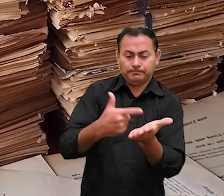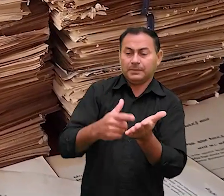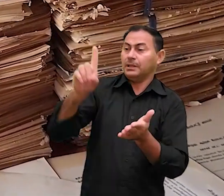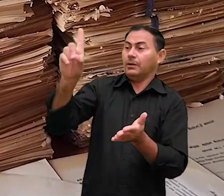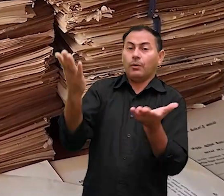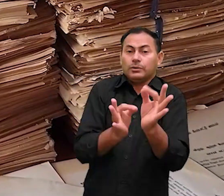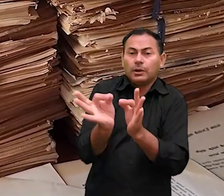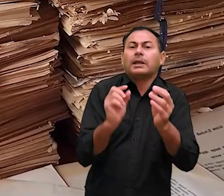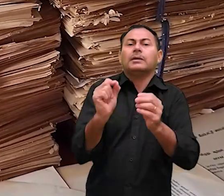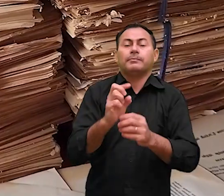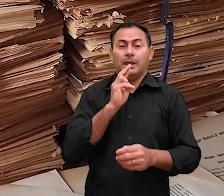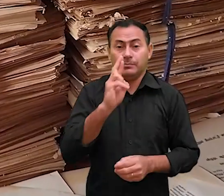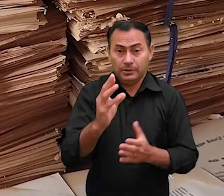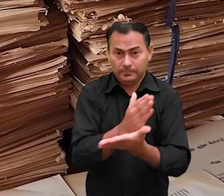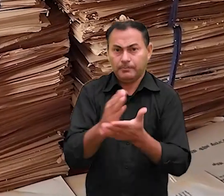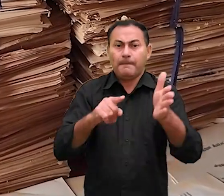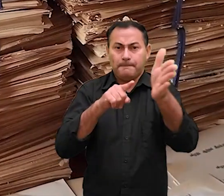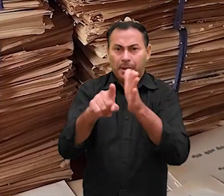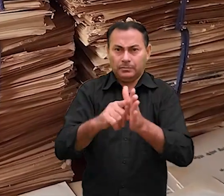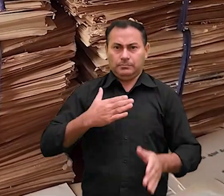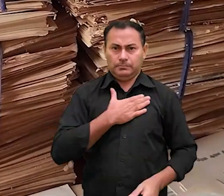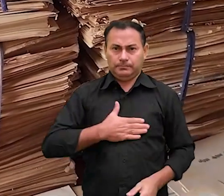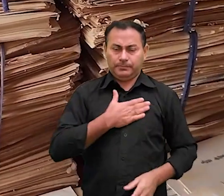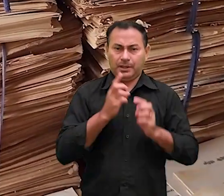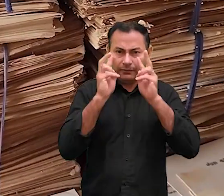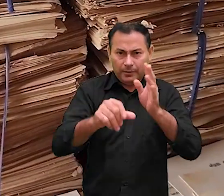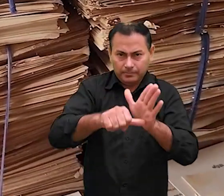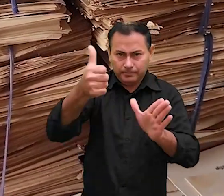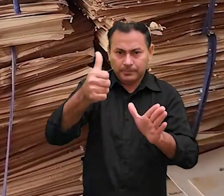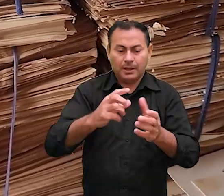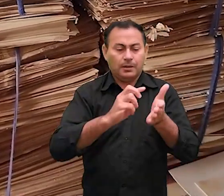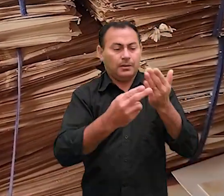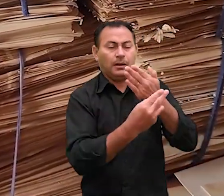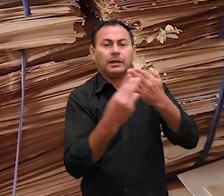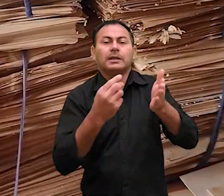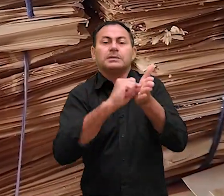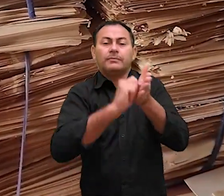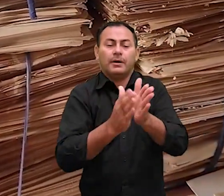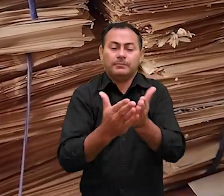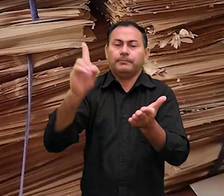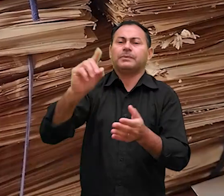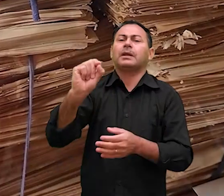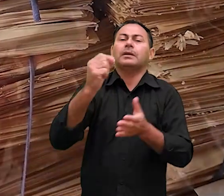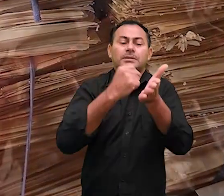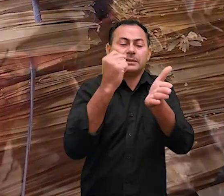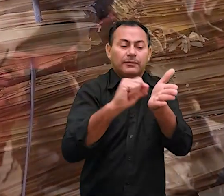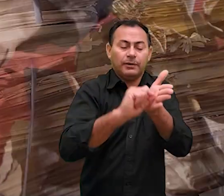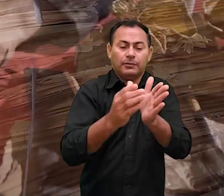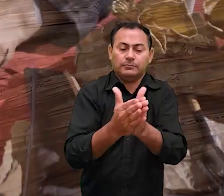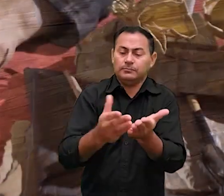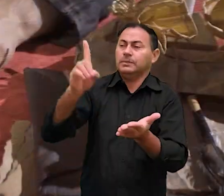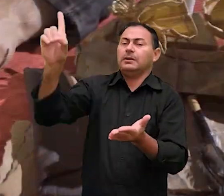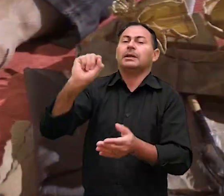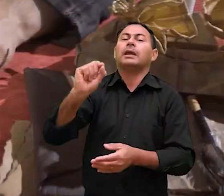ela é hoje? Para responder a algumas dessas perguntas, gostaria de considerar primeiramente a autoria da Bíblia. Quem